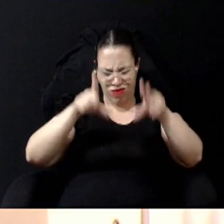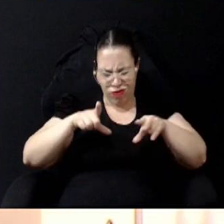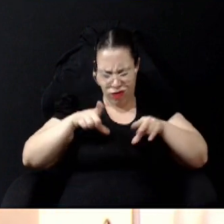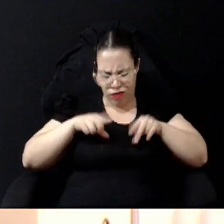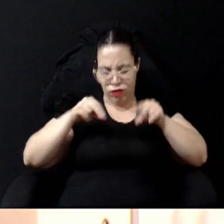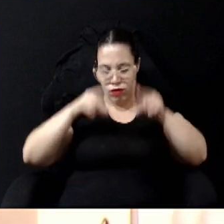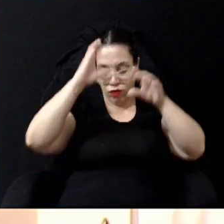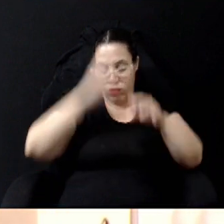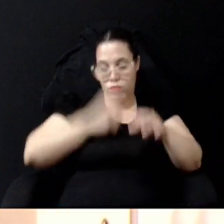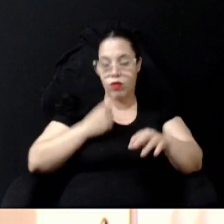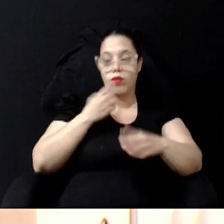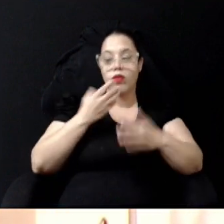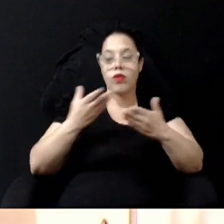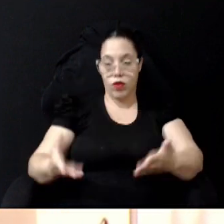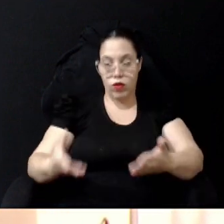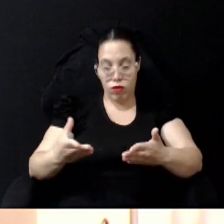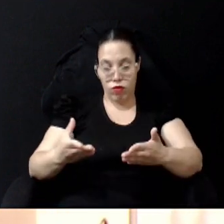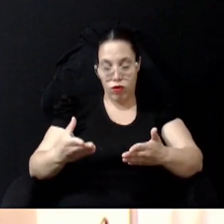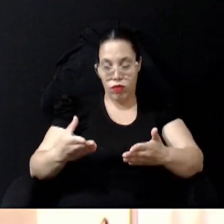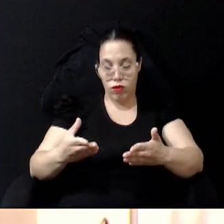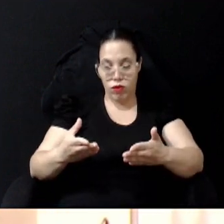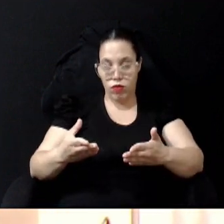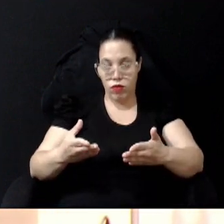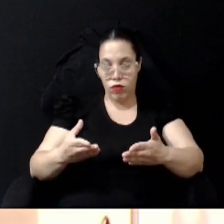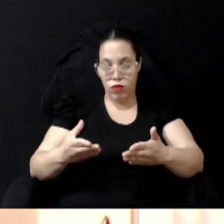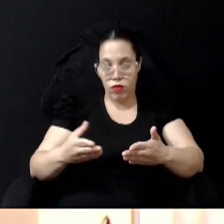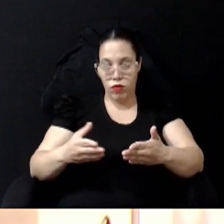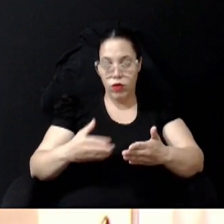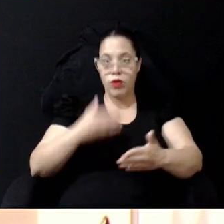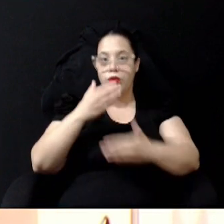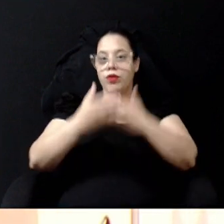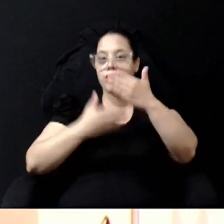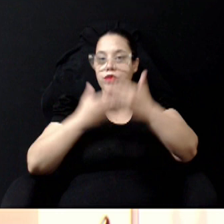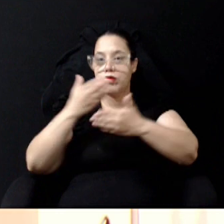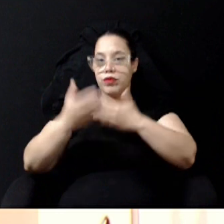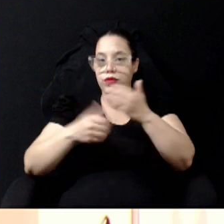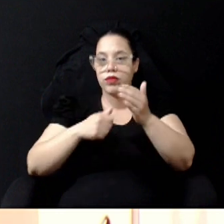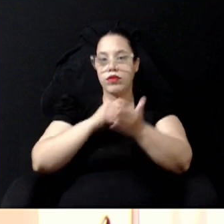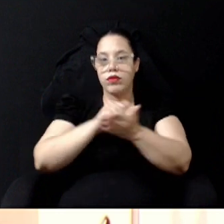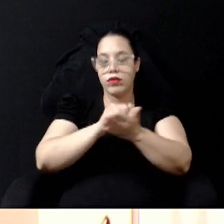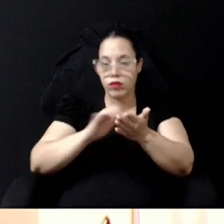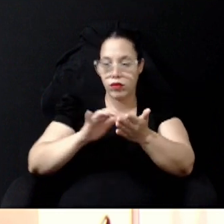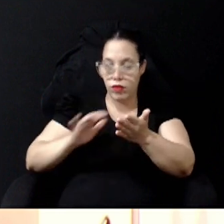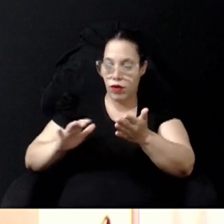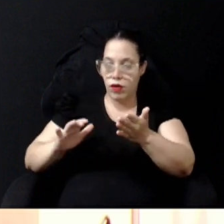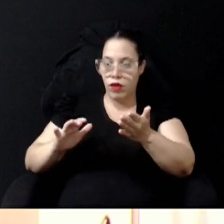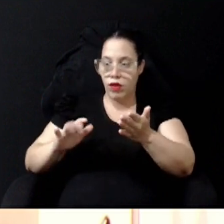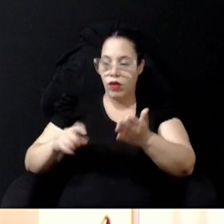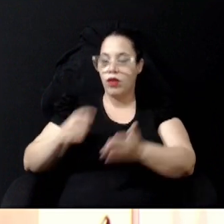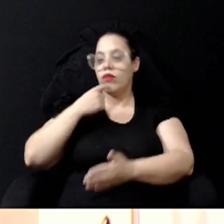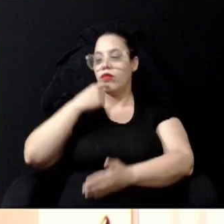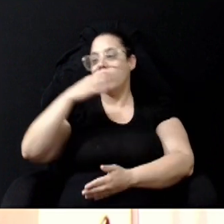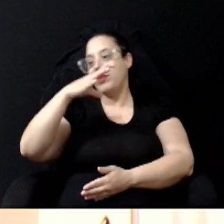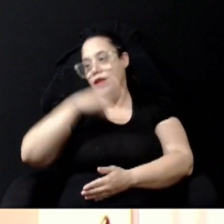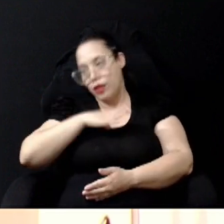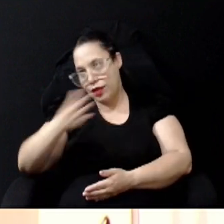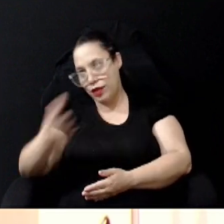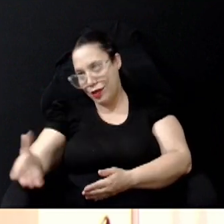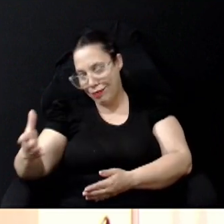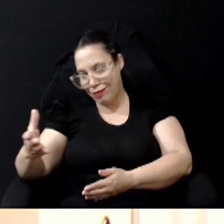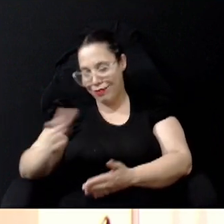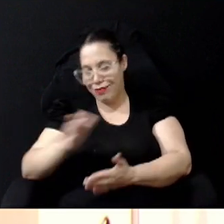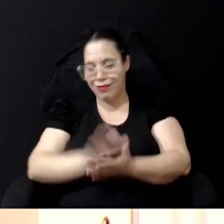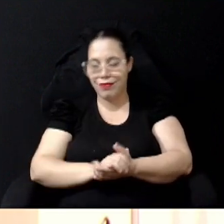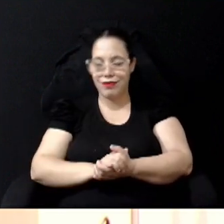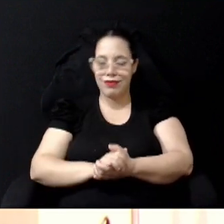de cidadão campineiro, pelos relevantes serviços prestados ao município de Campinas.